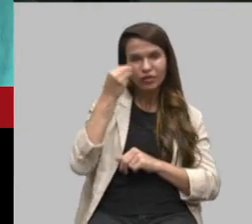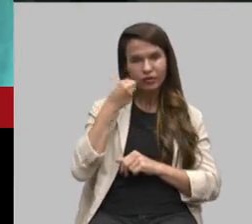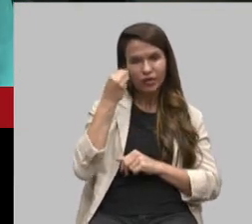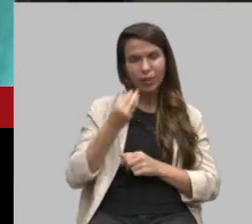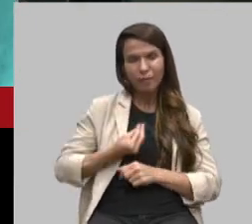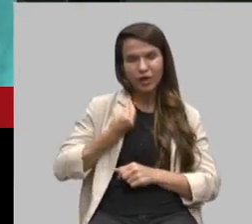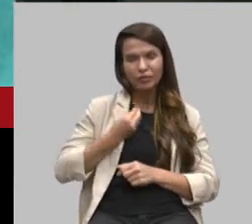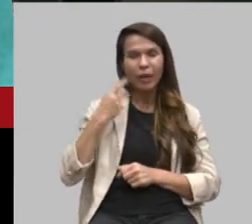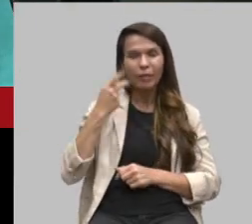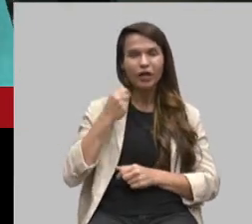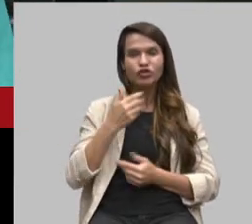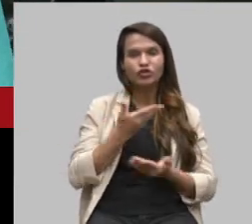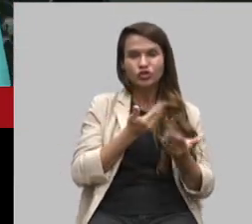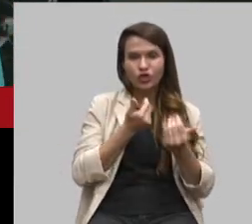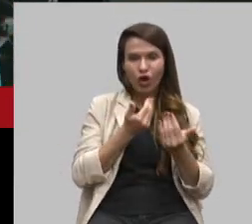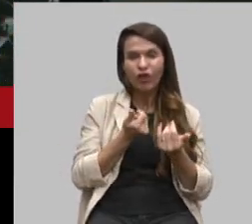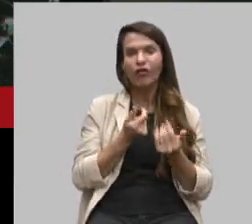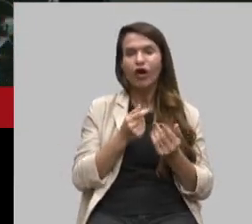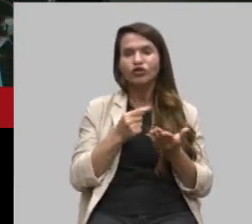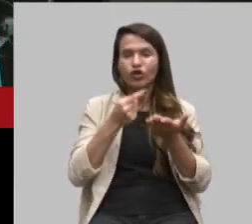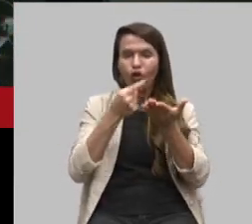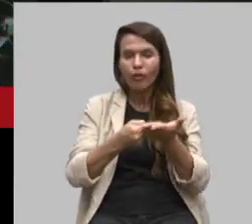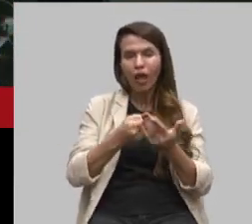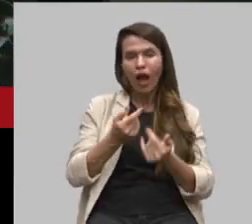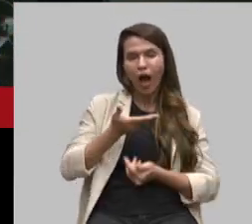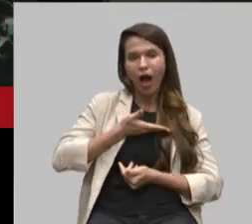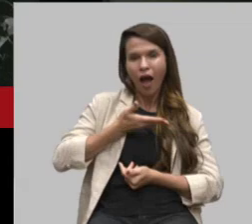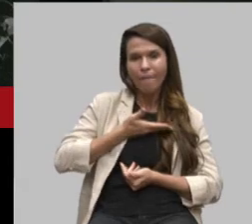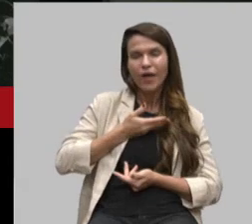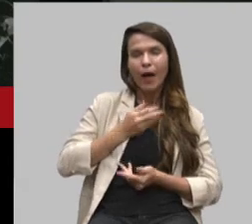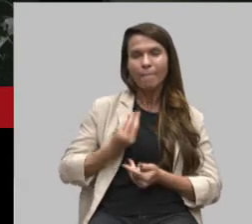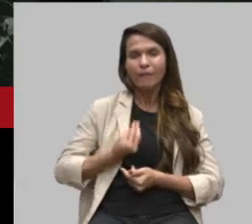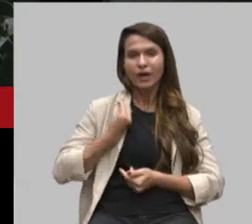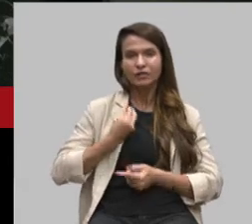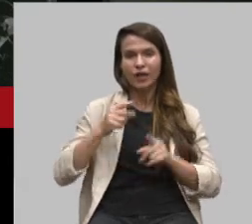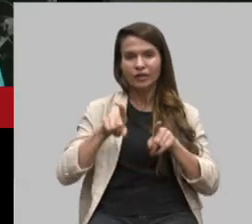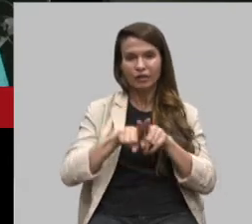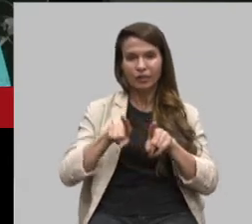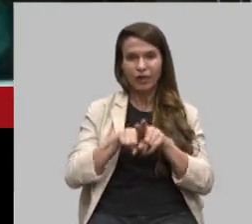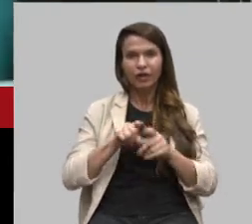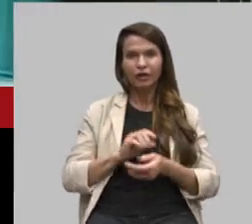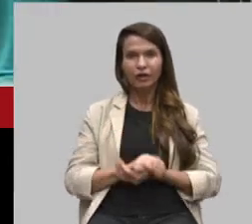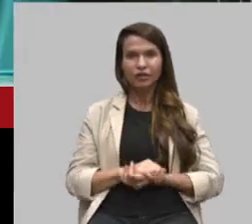jovem estimule seus colegas e suas colegas a participarem também